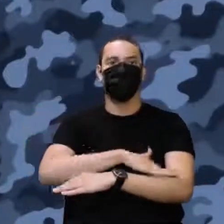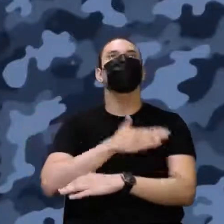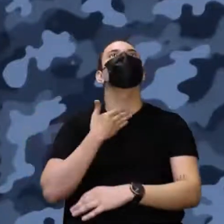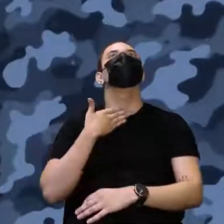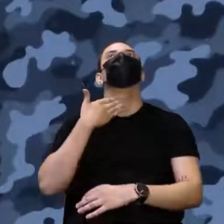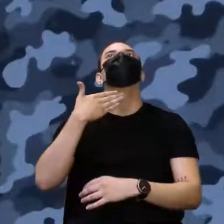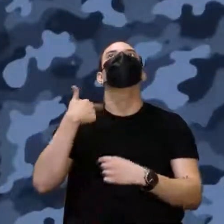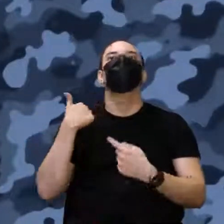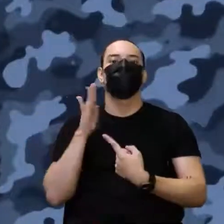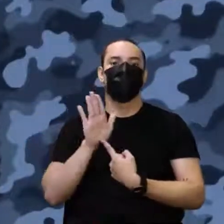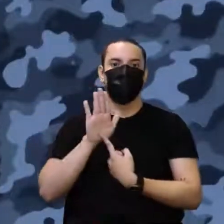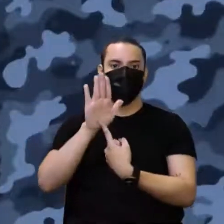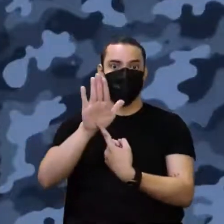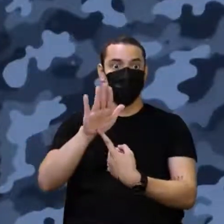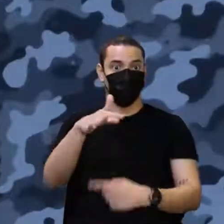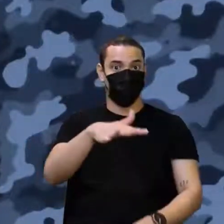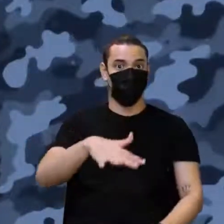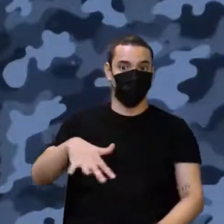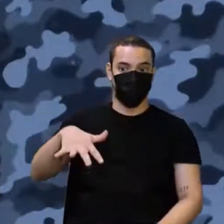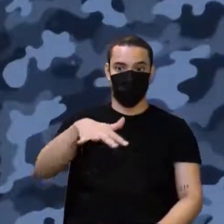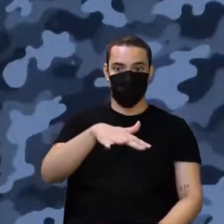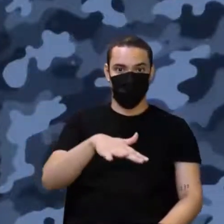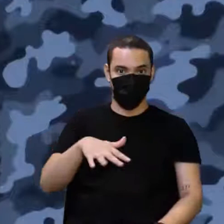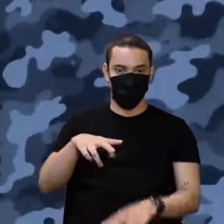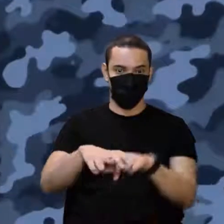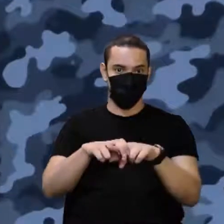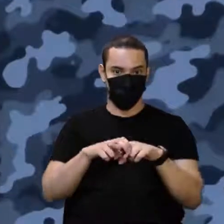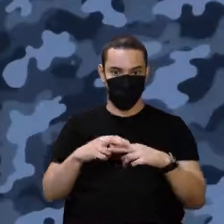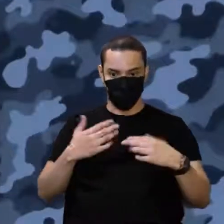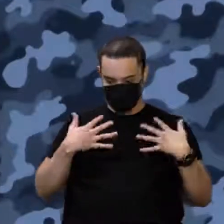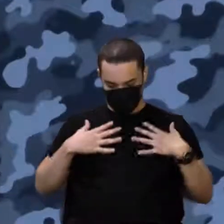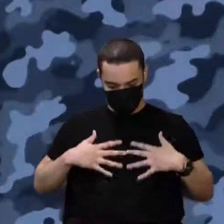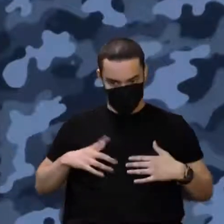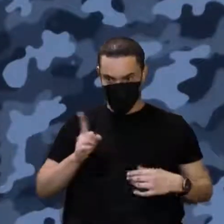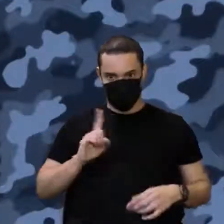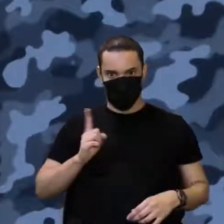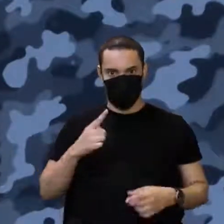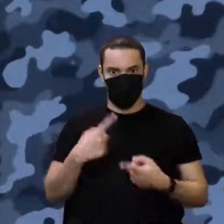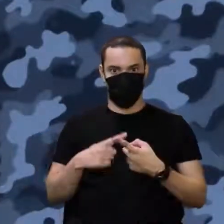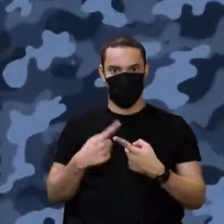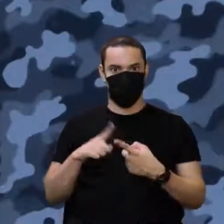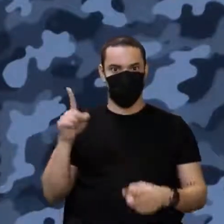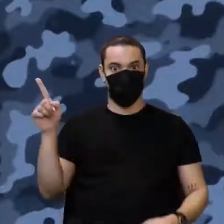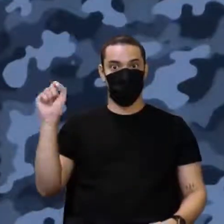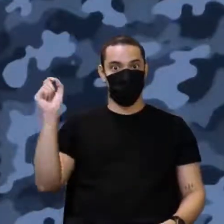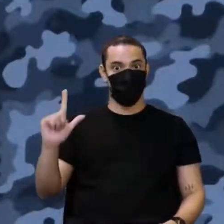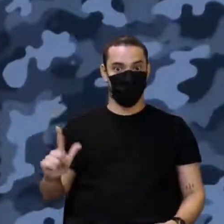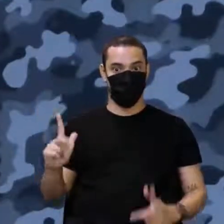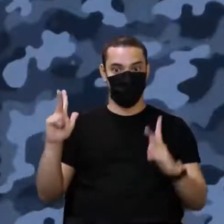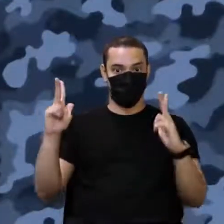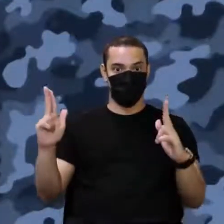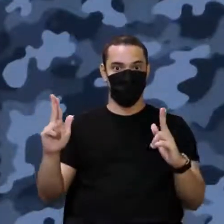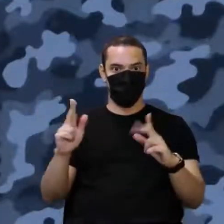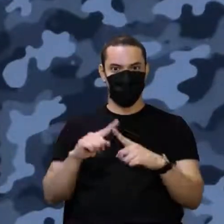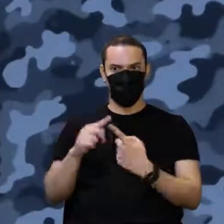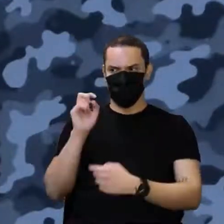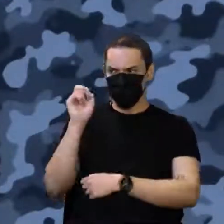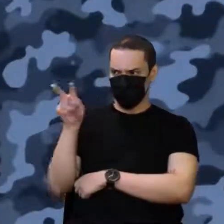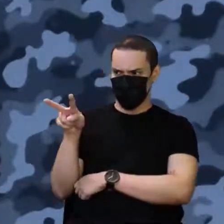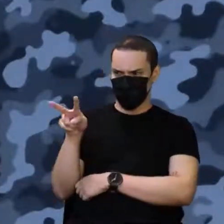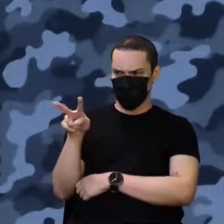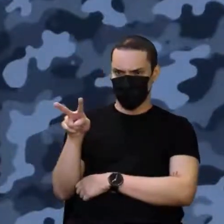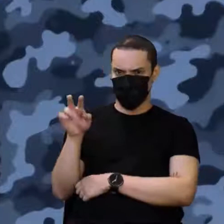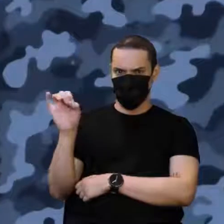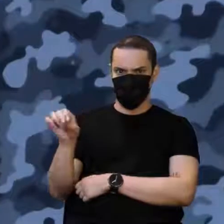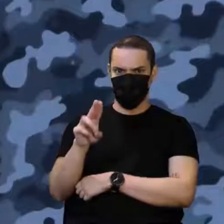pescoço, meu rosto está se destacando nesse ambiente. Essa região aqui, não. Mas aqui, aí ele identifica, ou se trata de 3